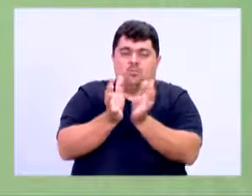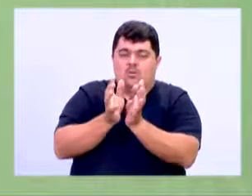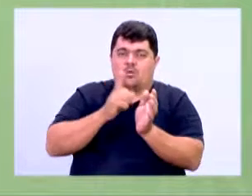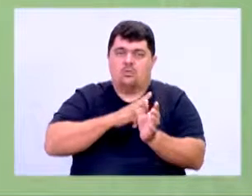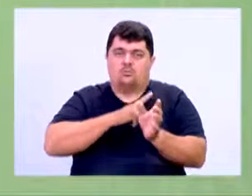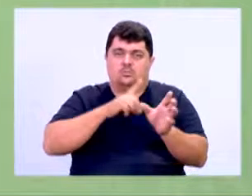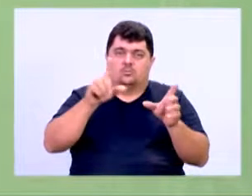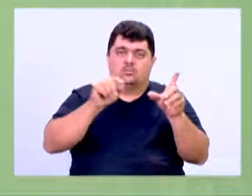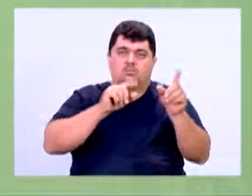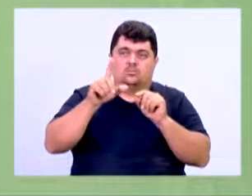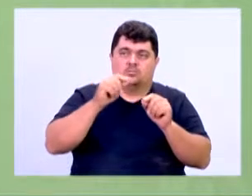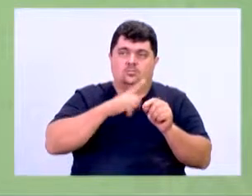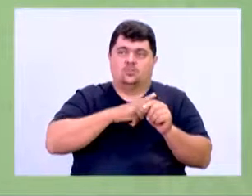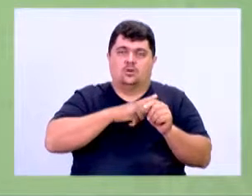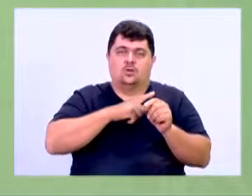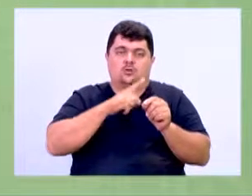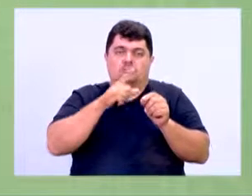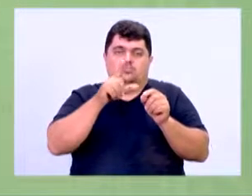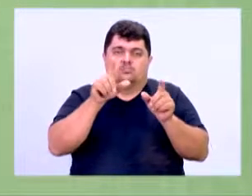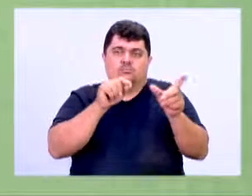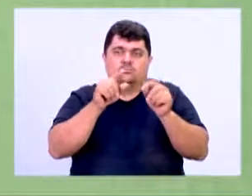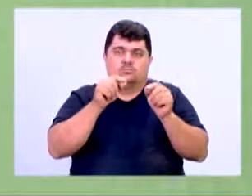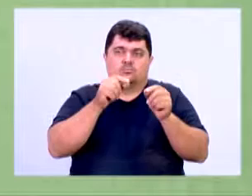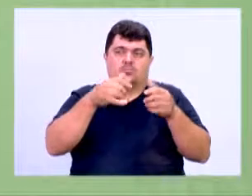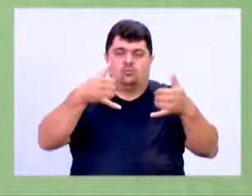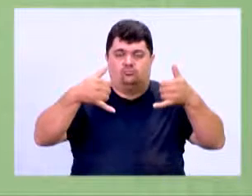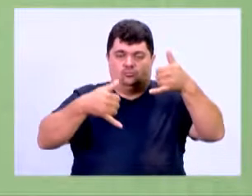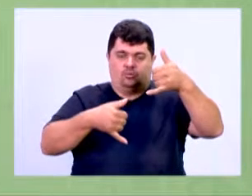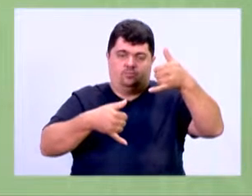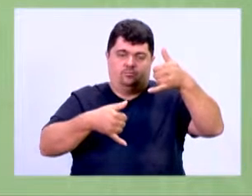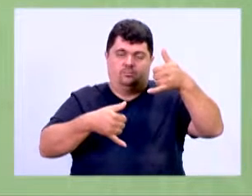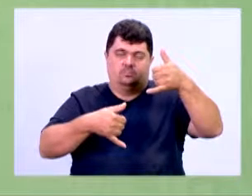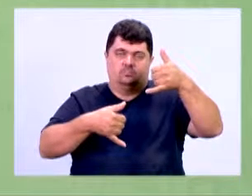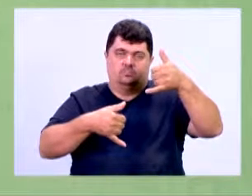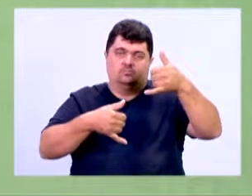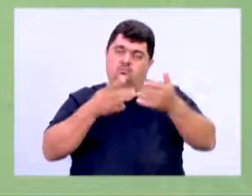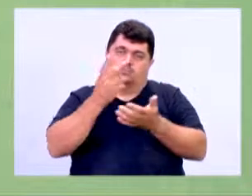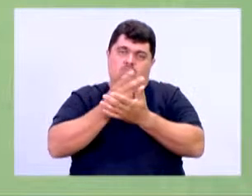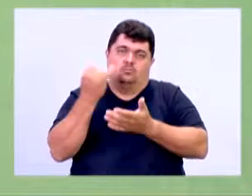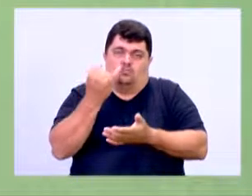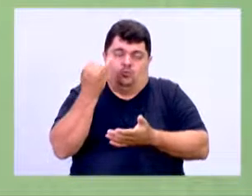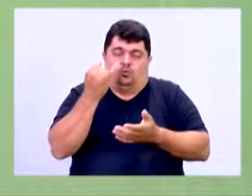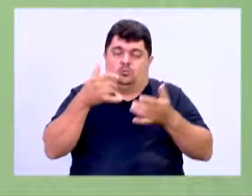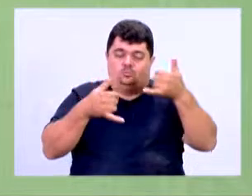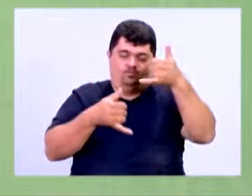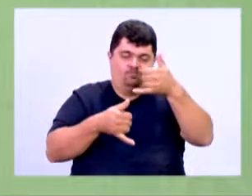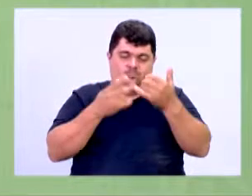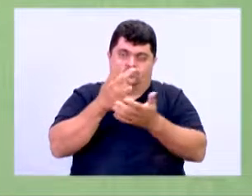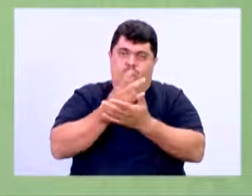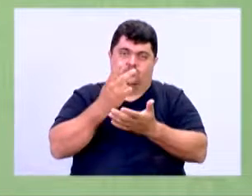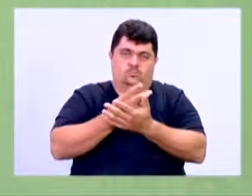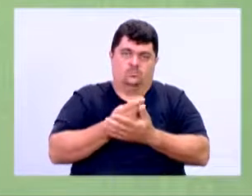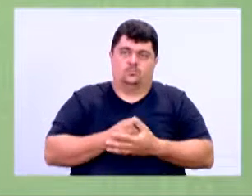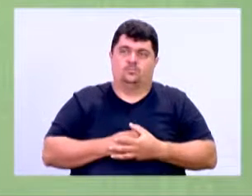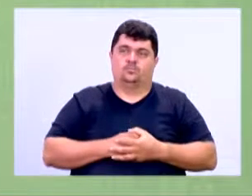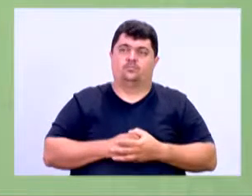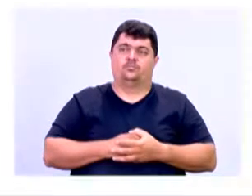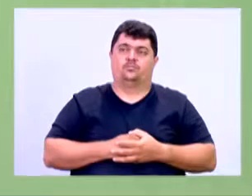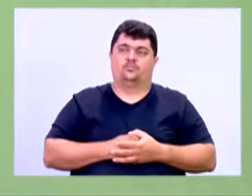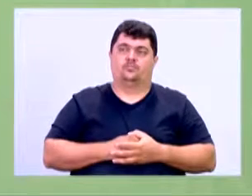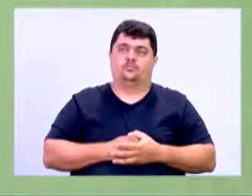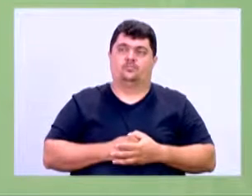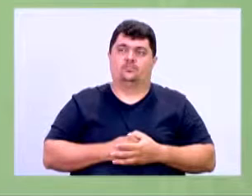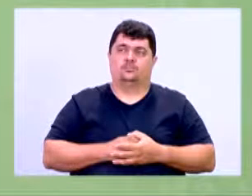pelos símbolos-chave. Então, tenho esse meu bloco de comandos, quando eu trabalhar com estrutura, delimitado pelas